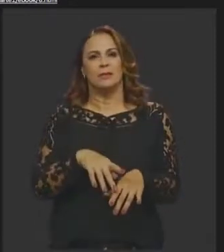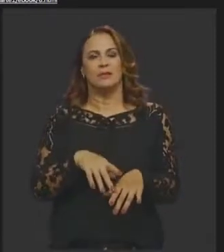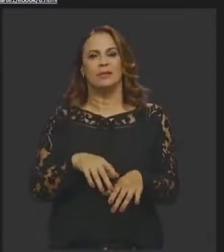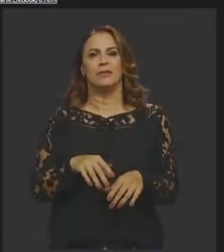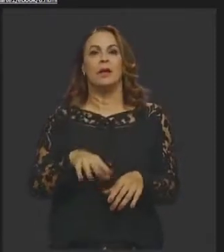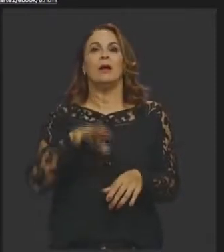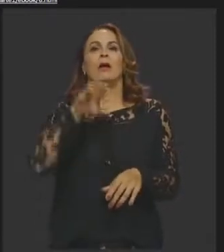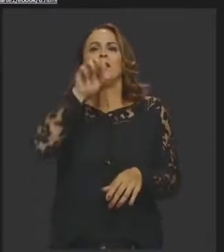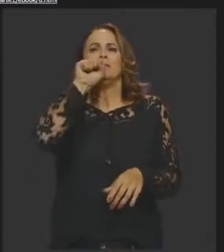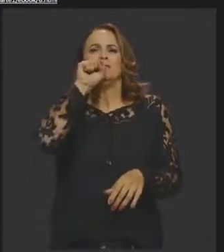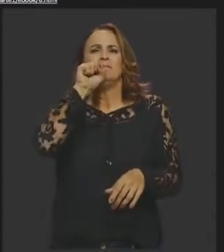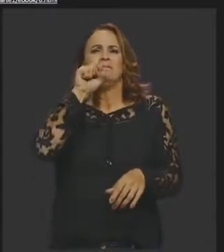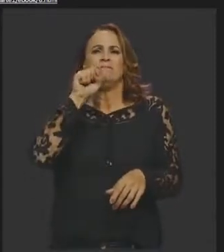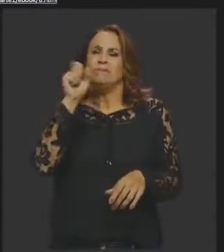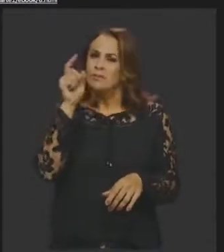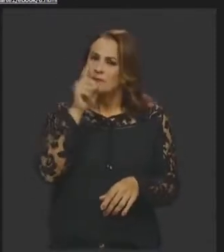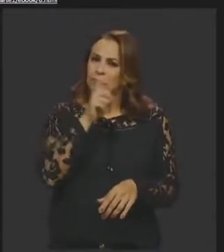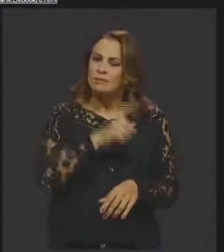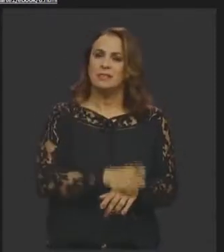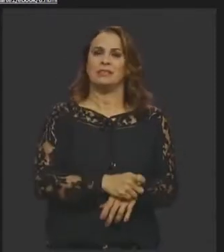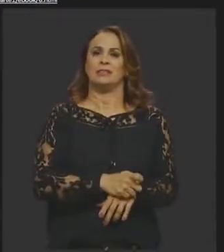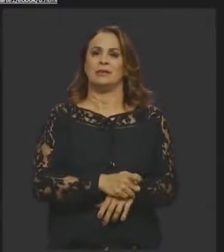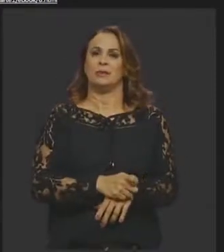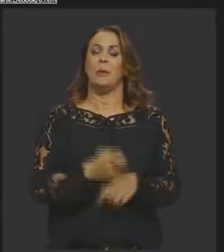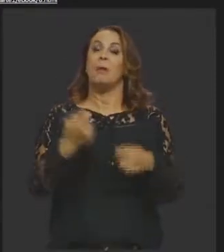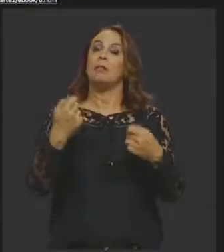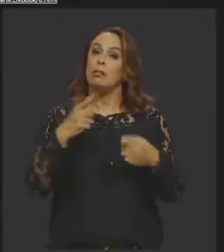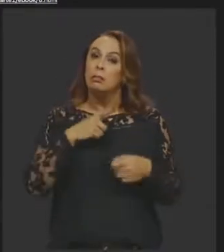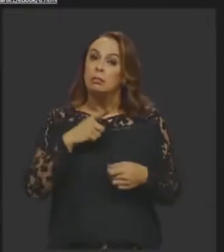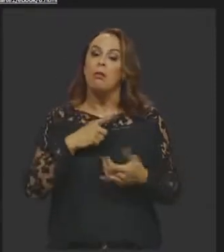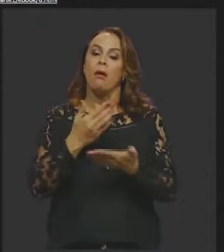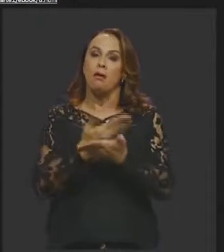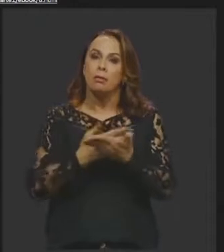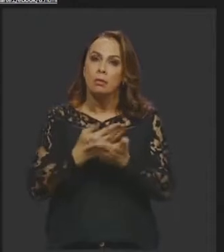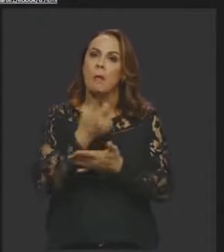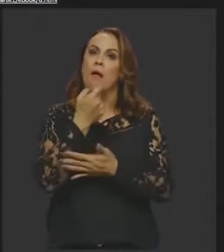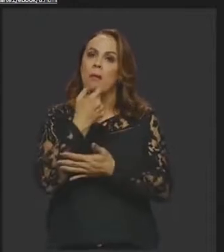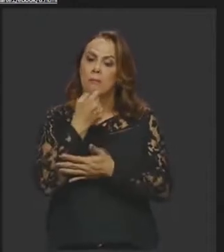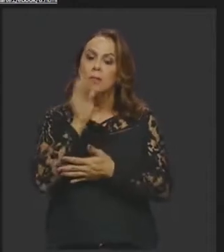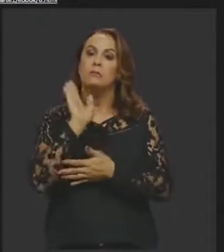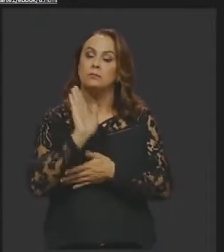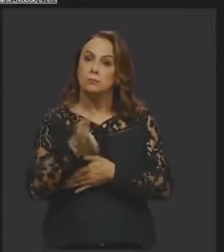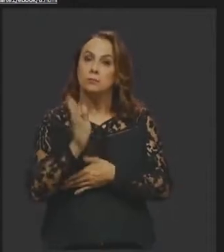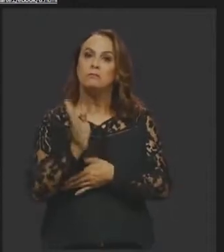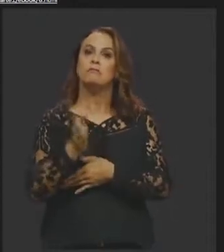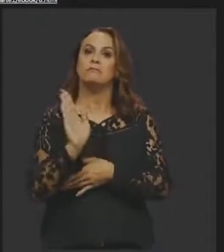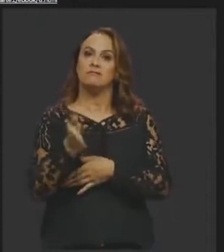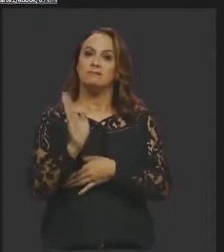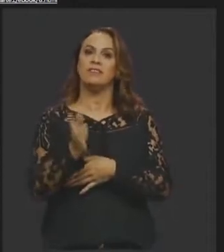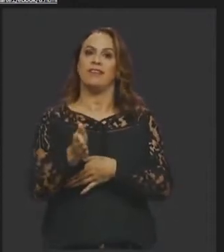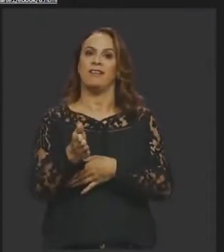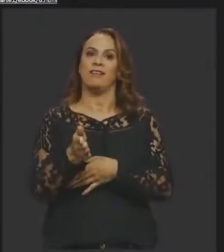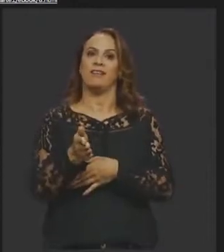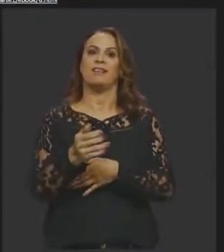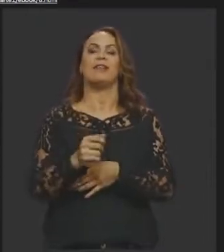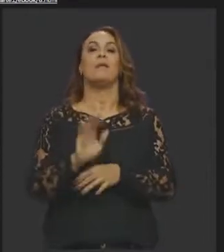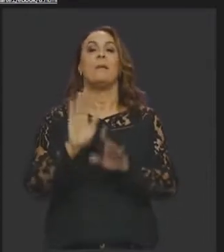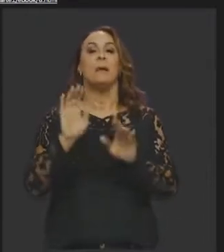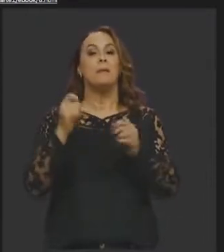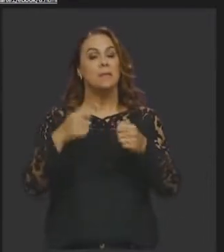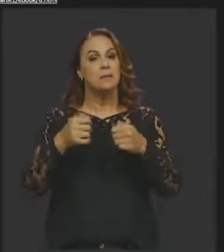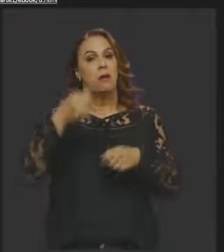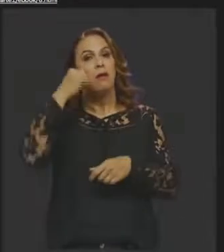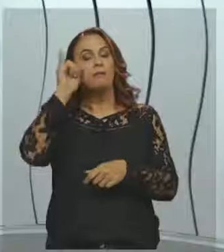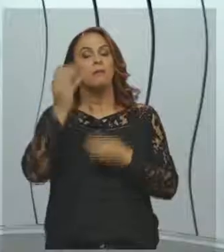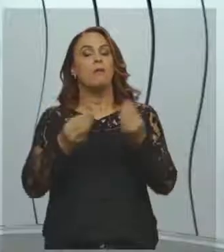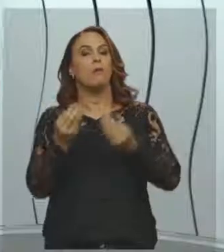alguns meses de tratamento, mas é necessário já evitar a doença através da vacinação. Vou